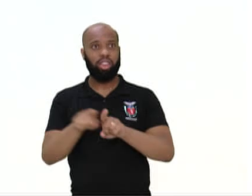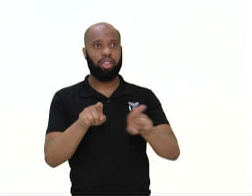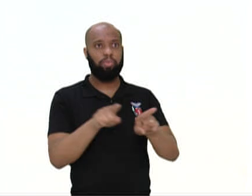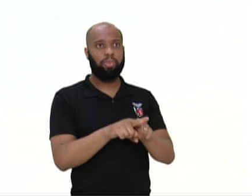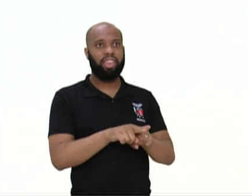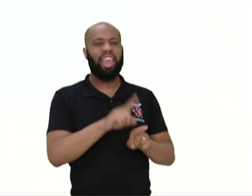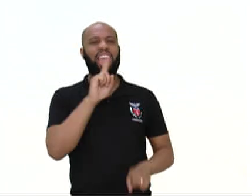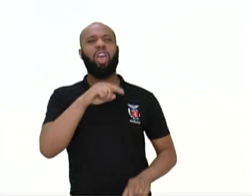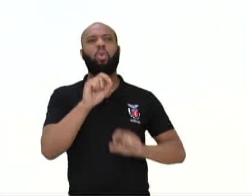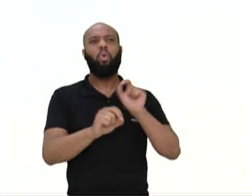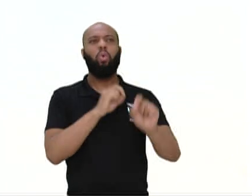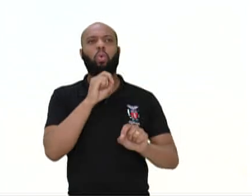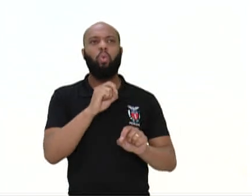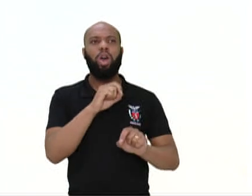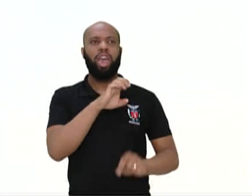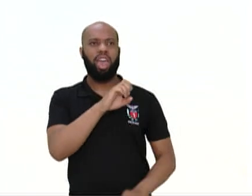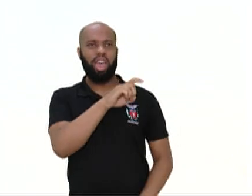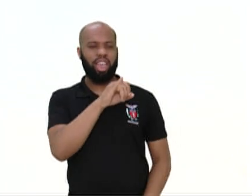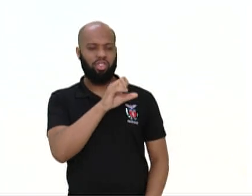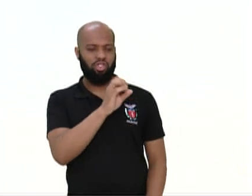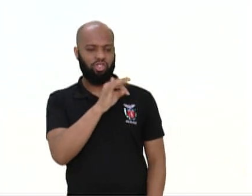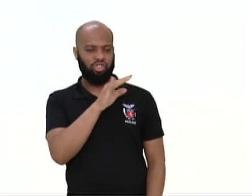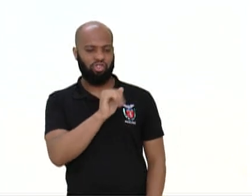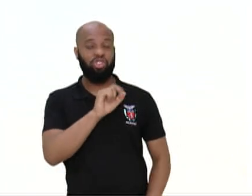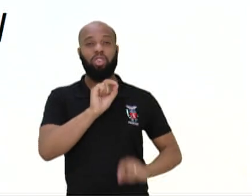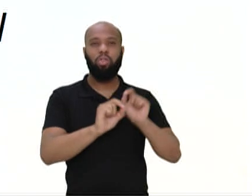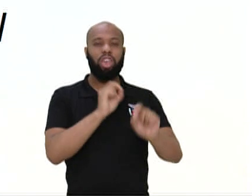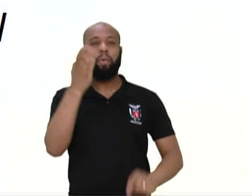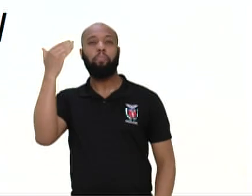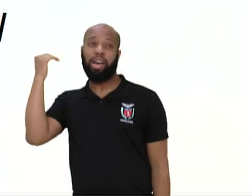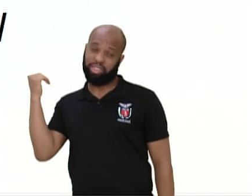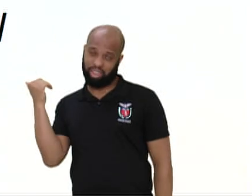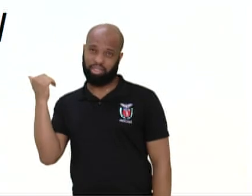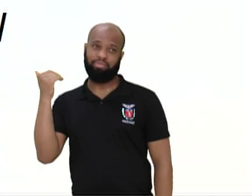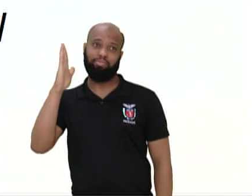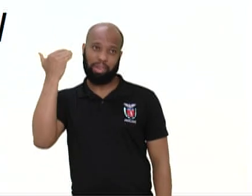existia. Tá se referindo ao quê? Ao passado, não é verdade?